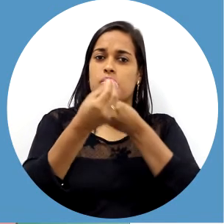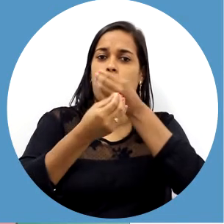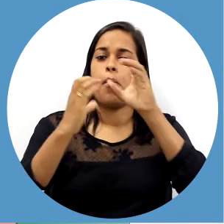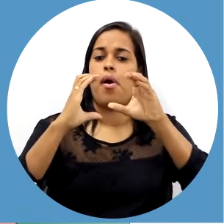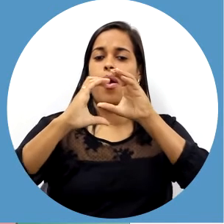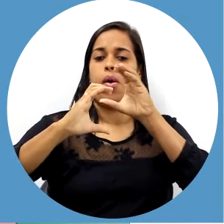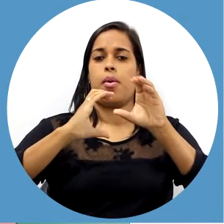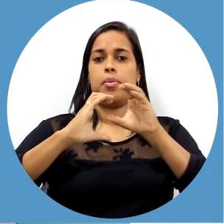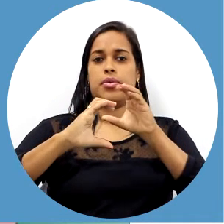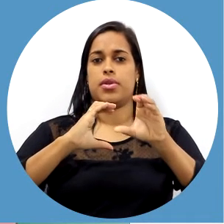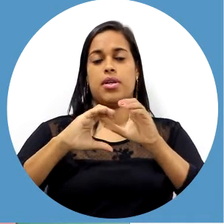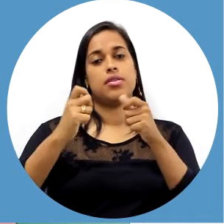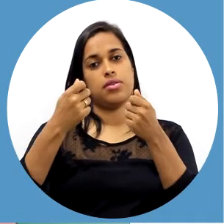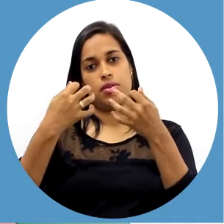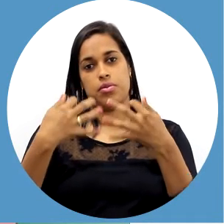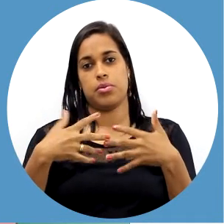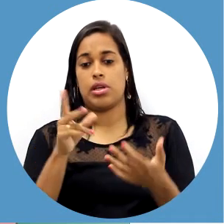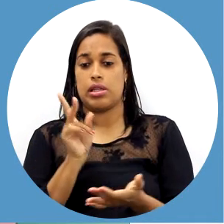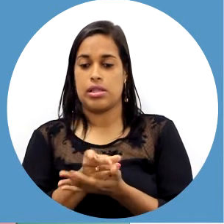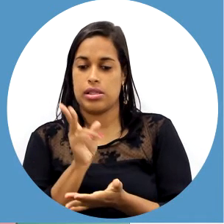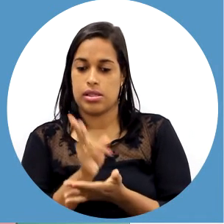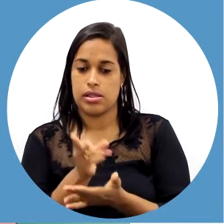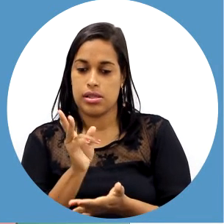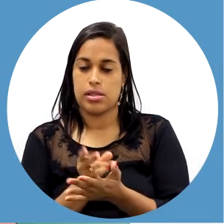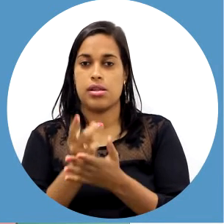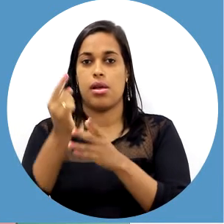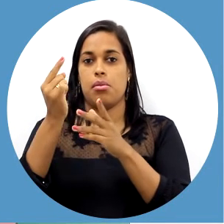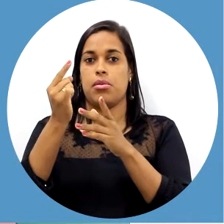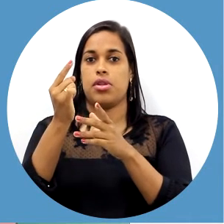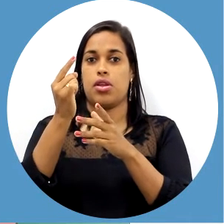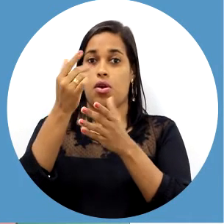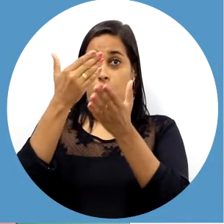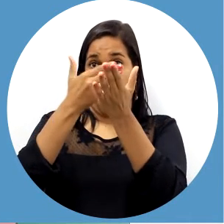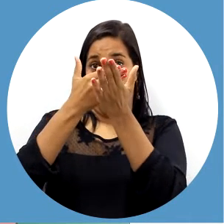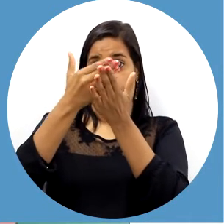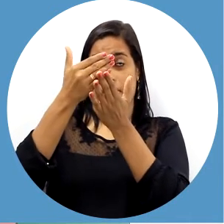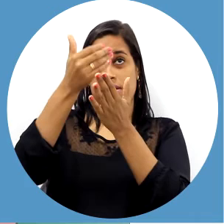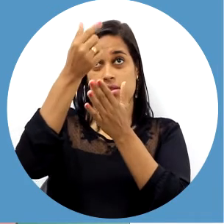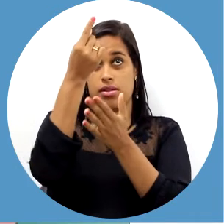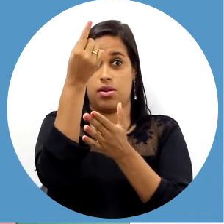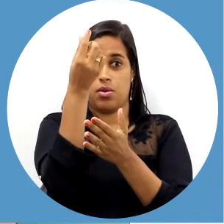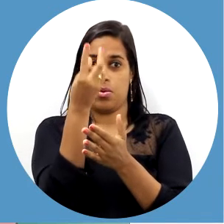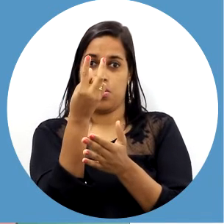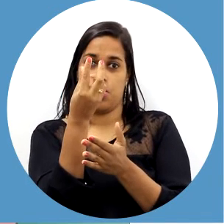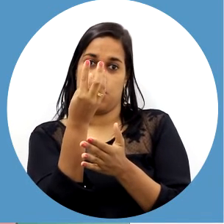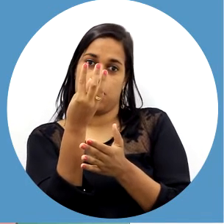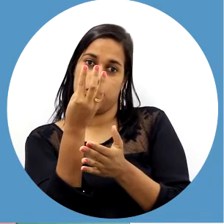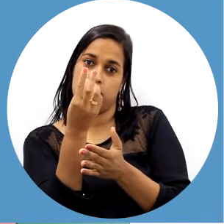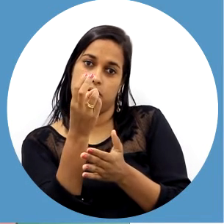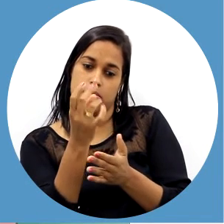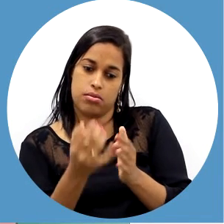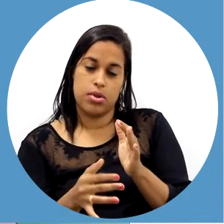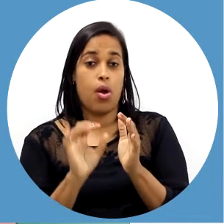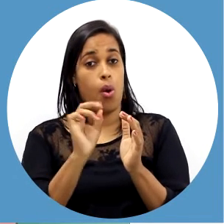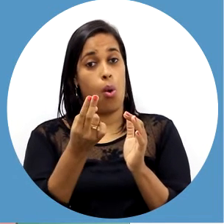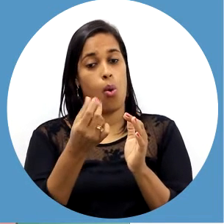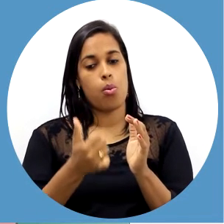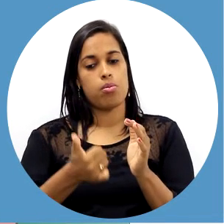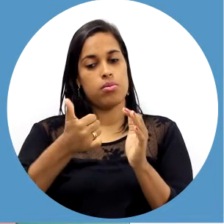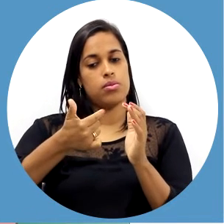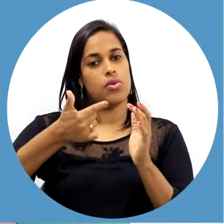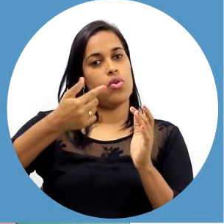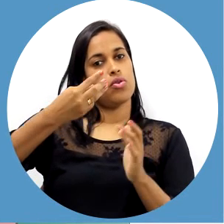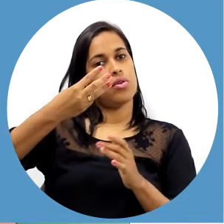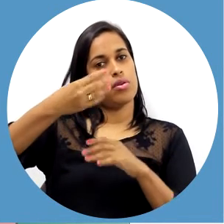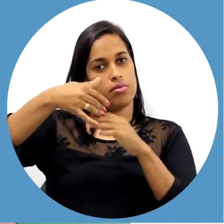a hierarquia de comunicação. Eu falei que sempre de baixo para cima ou de cima para baixo. Então eu vou começar a falar de protocolos inerentes a